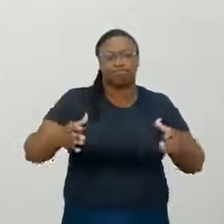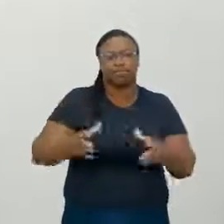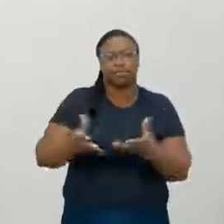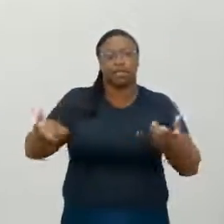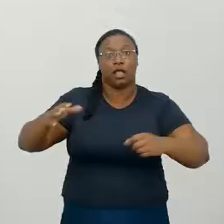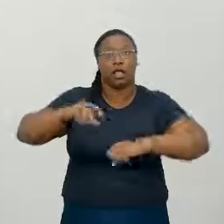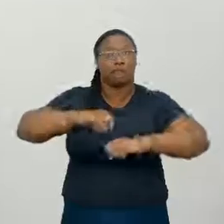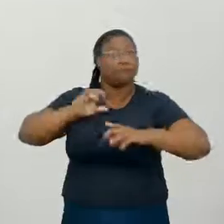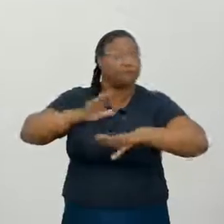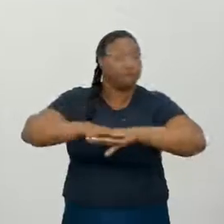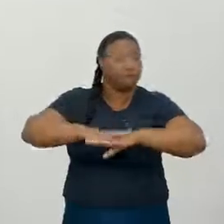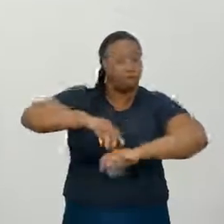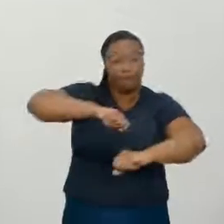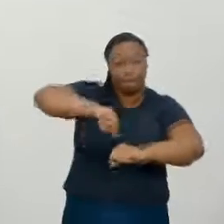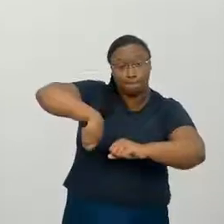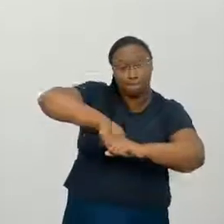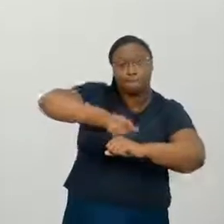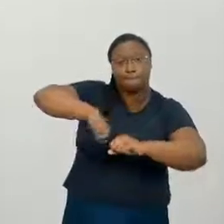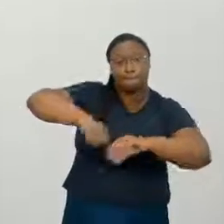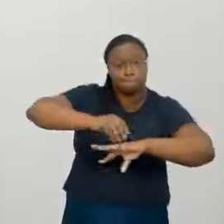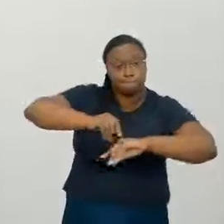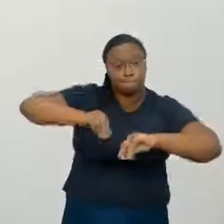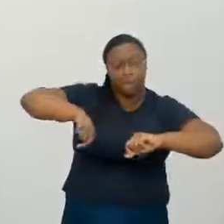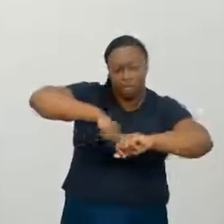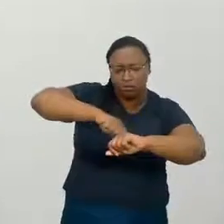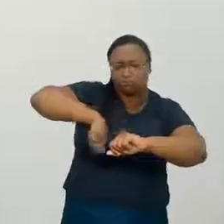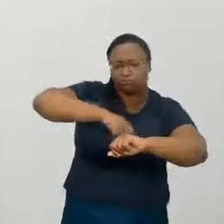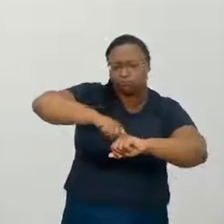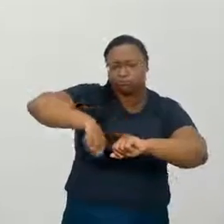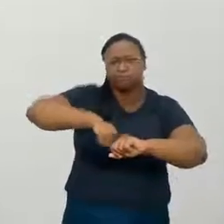de barro, né? Então, são algumas